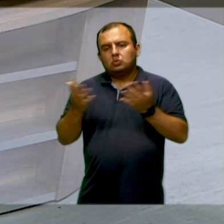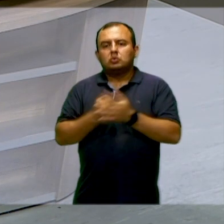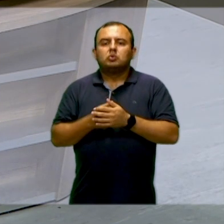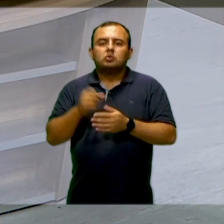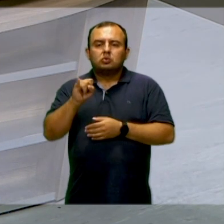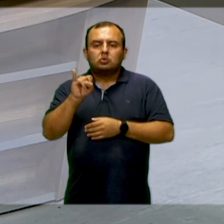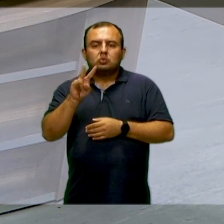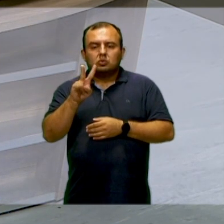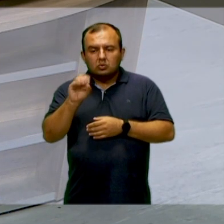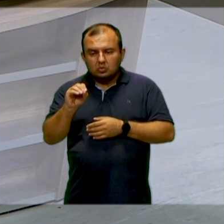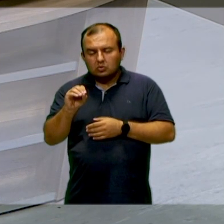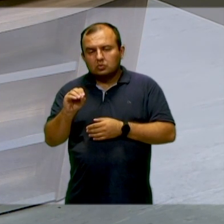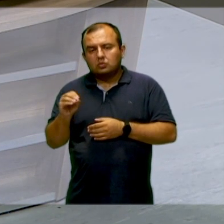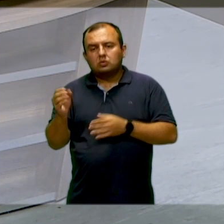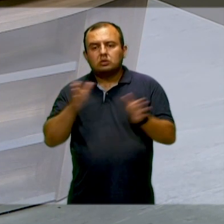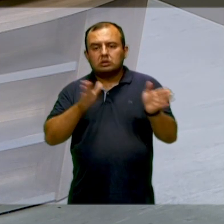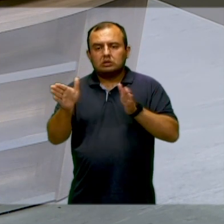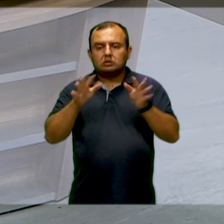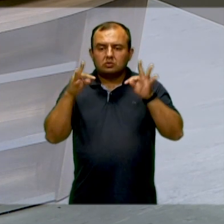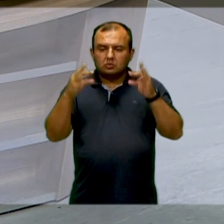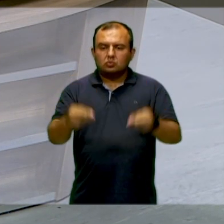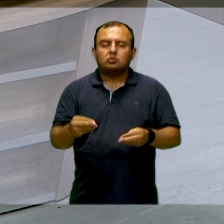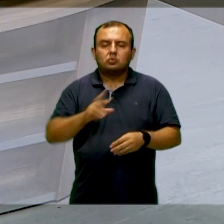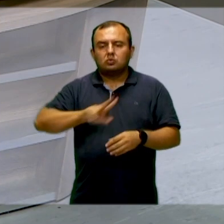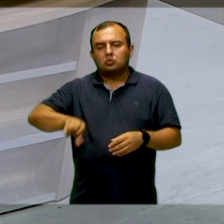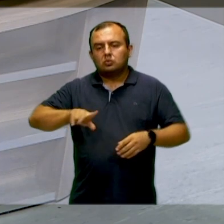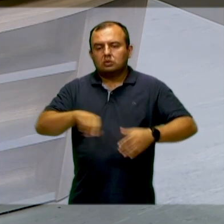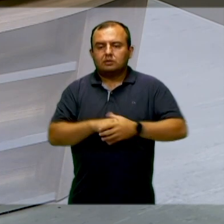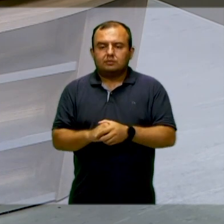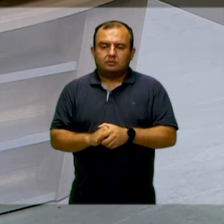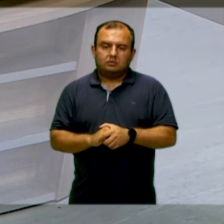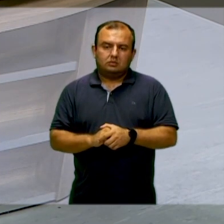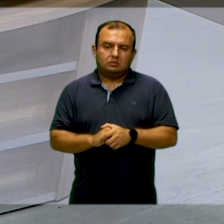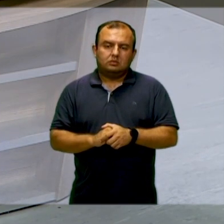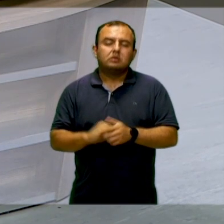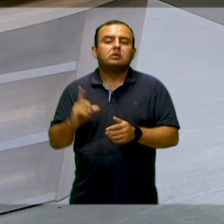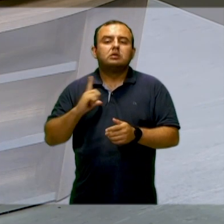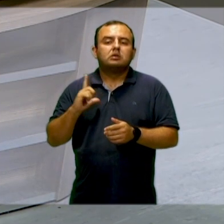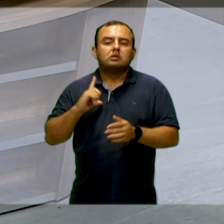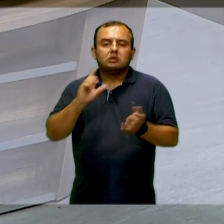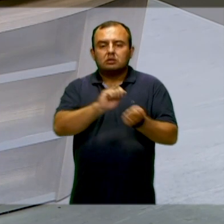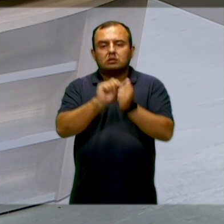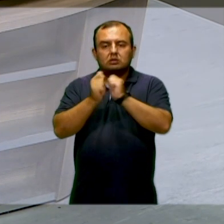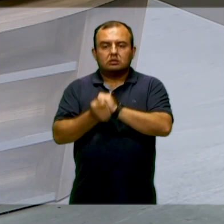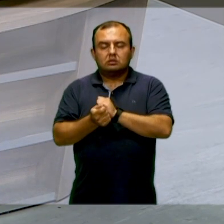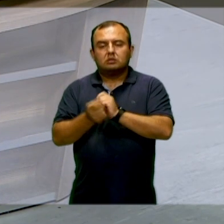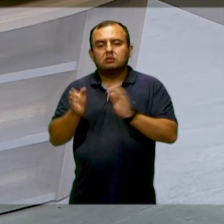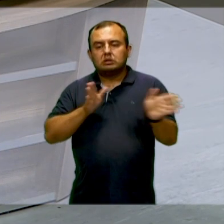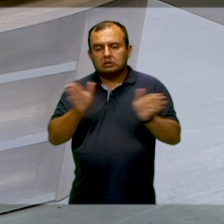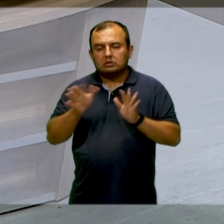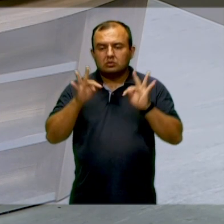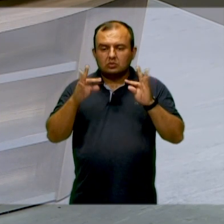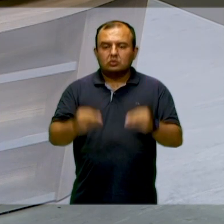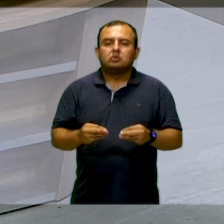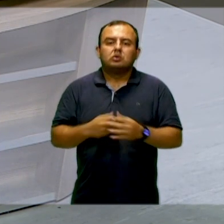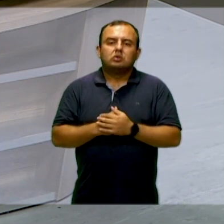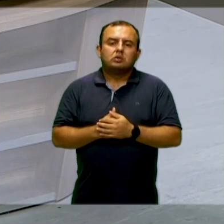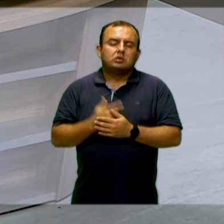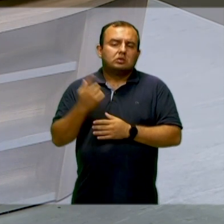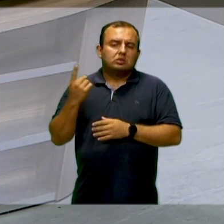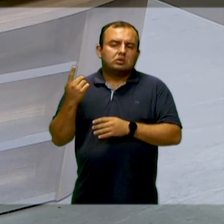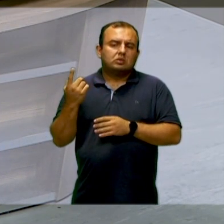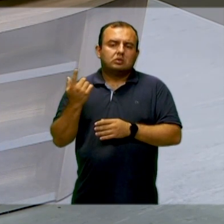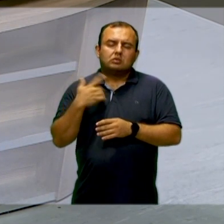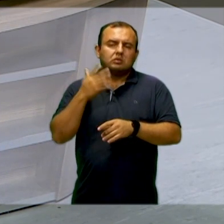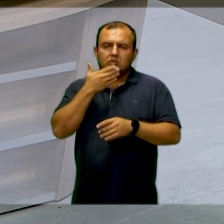Silveira não é um ginásio acessível a todos. Ele vai ter que passar por adaptações para ser acessível a todos, então o custo-benefício,